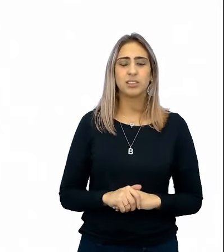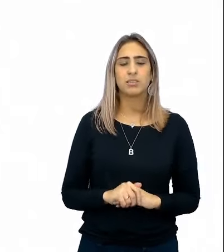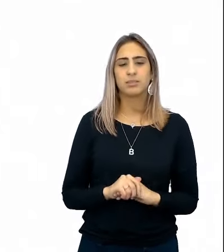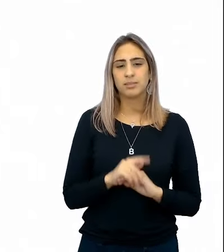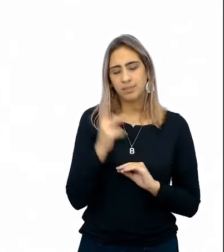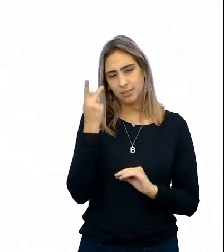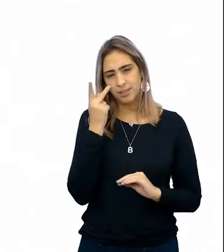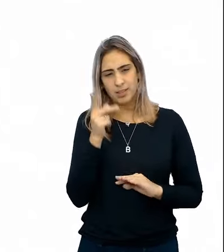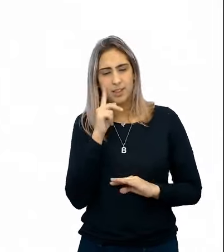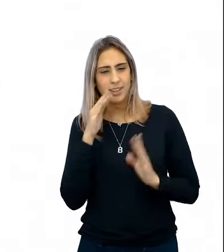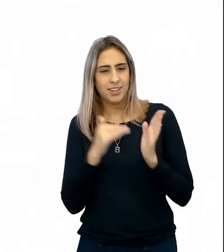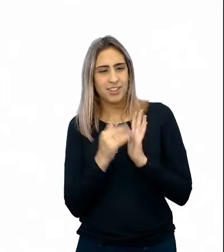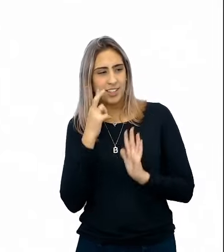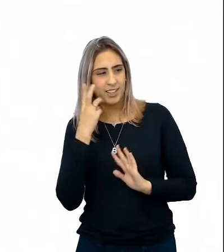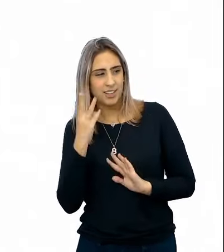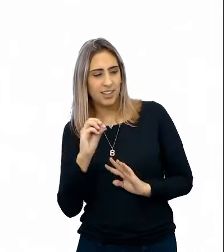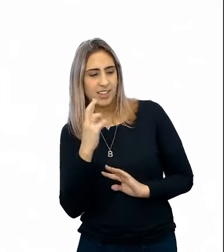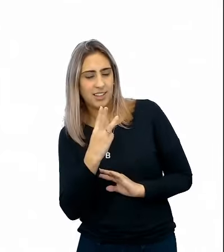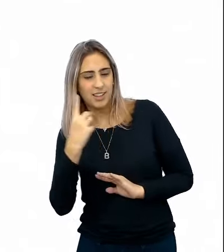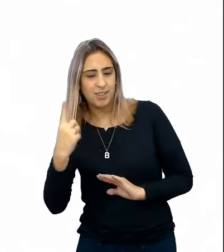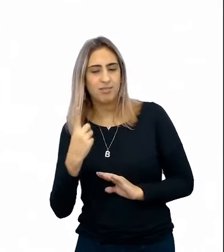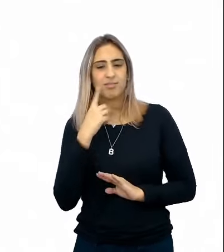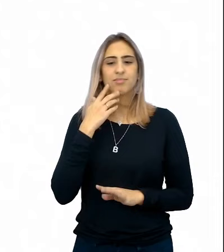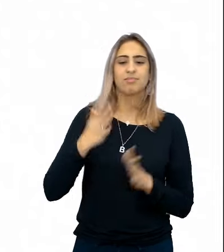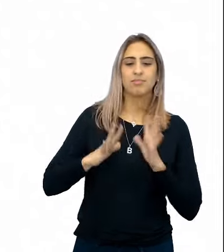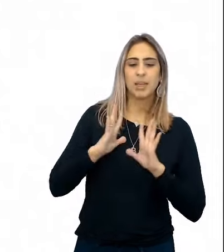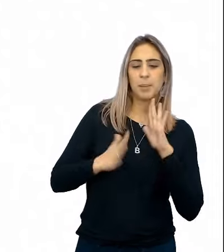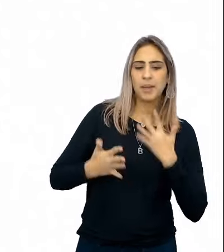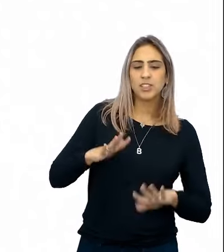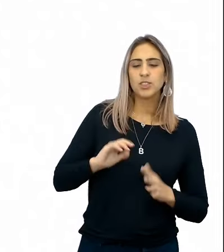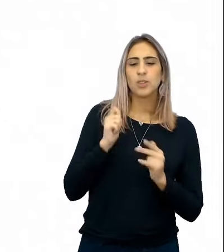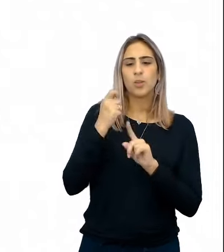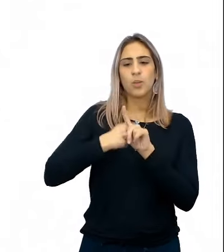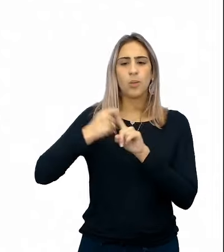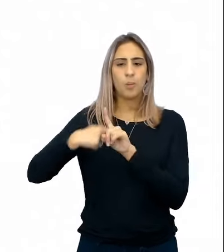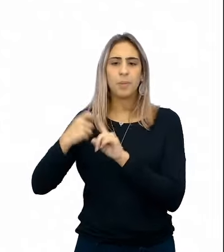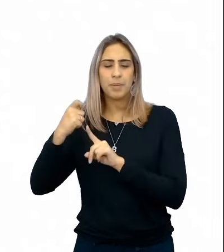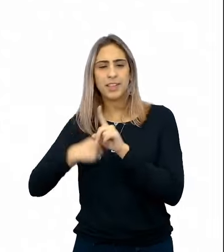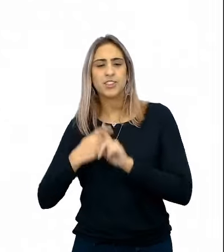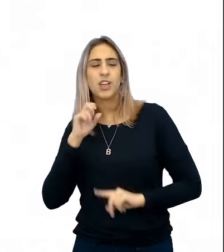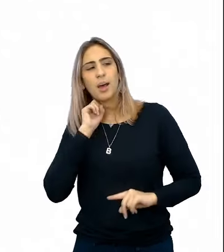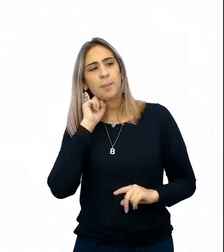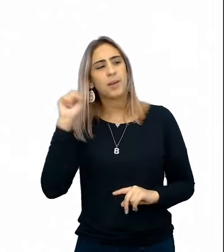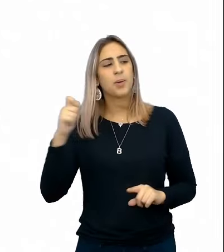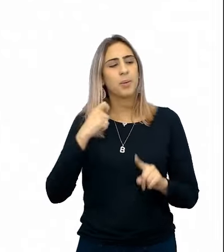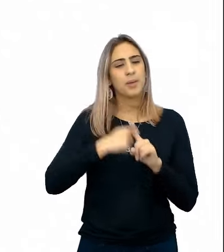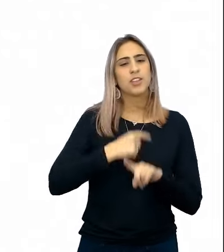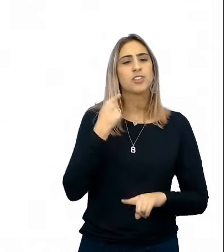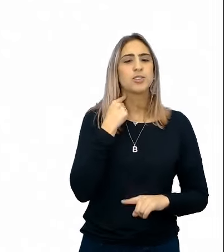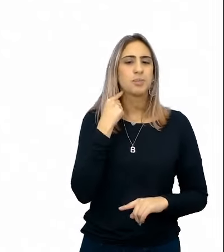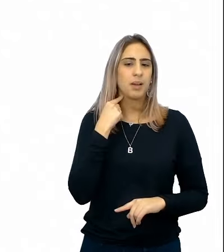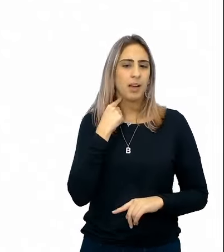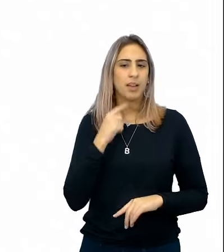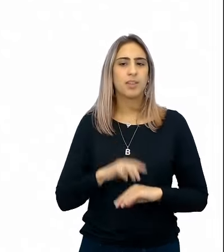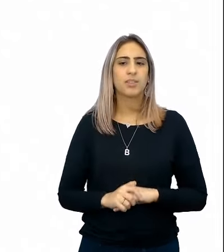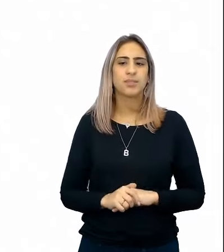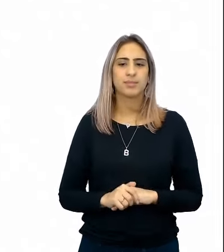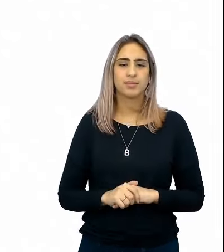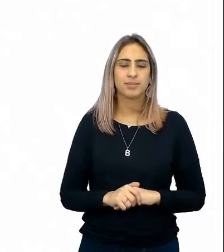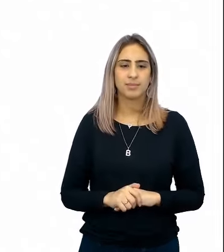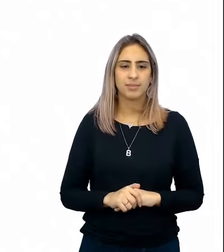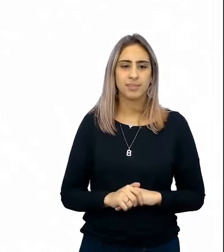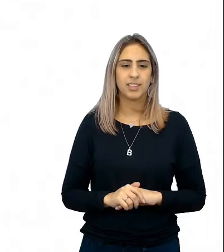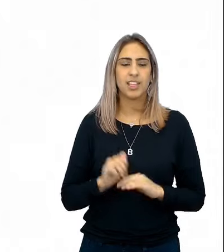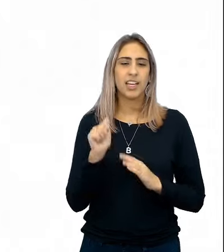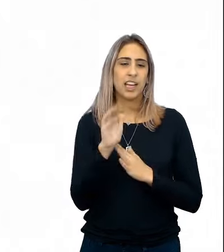até o dia 30 ou 31, a depender do mês. No caso, o mês de abril, o mês de março, 31 dias.